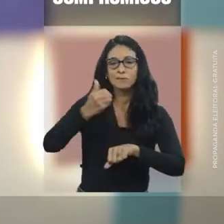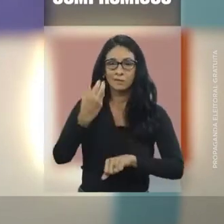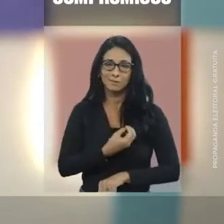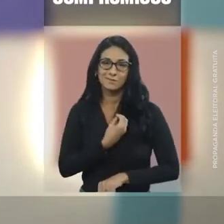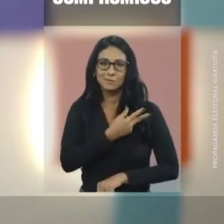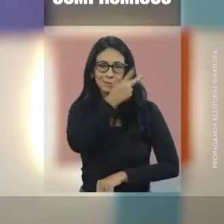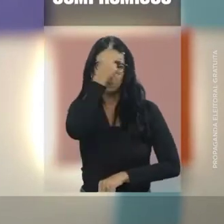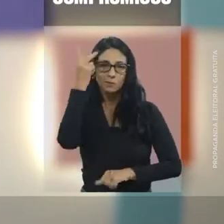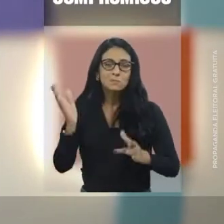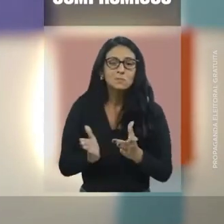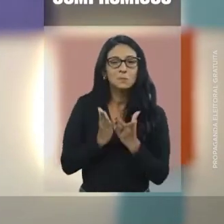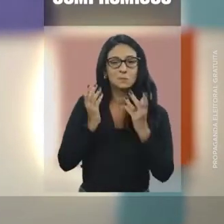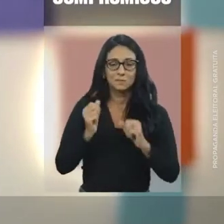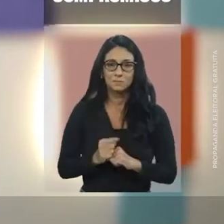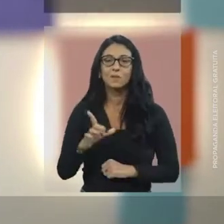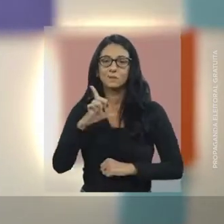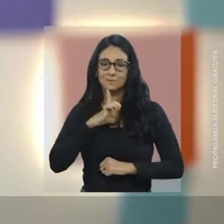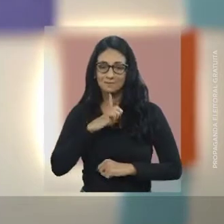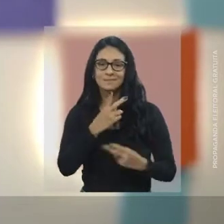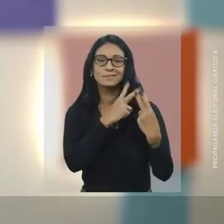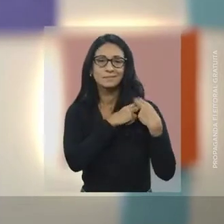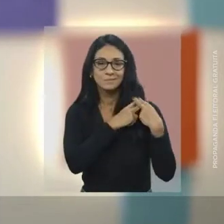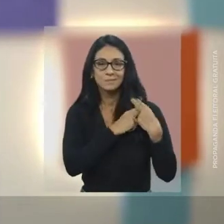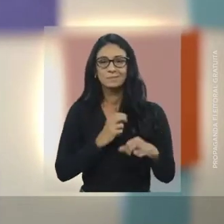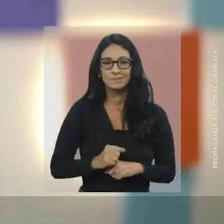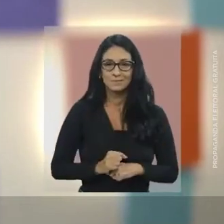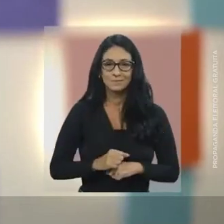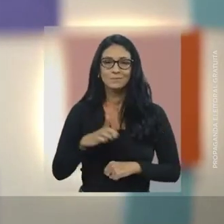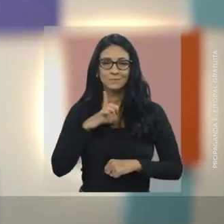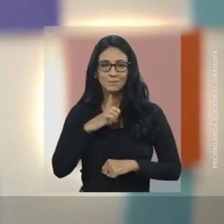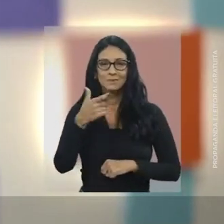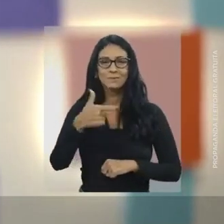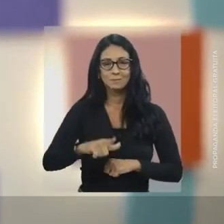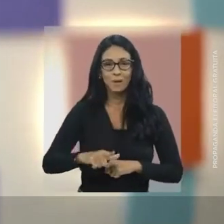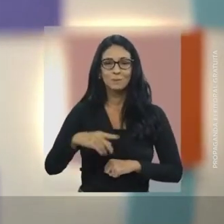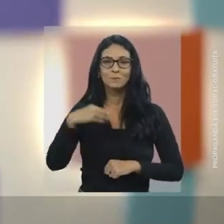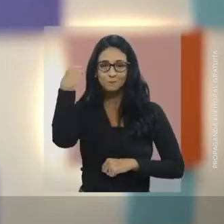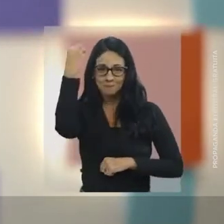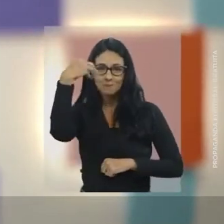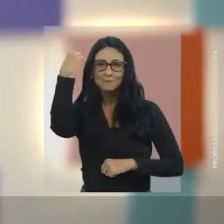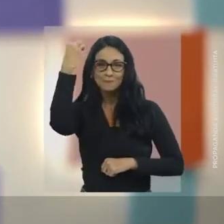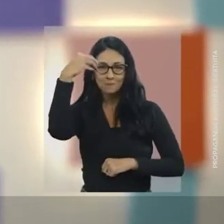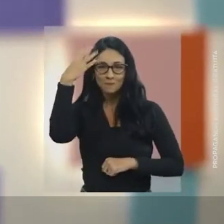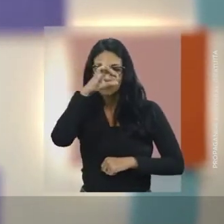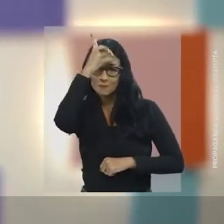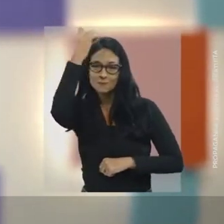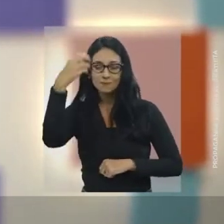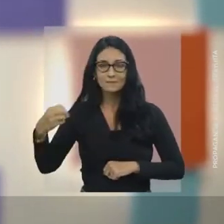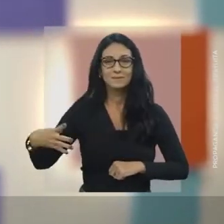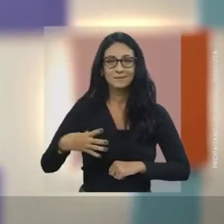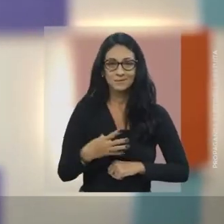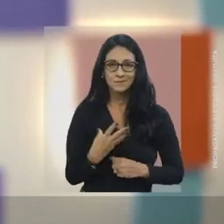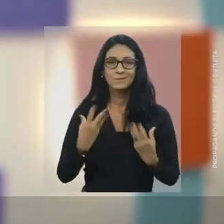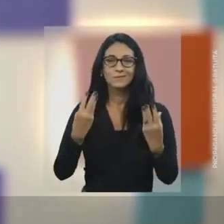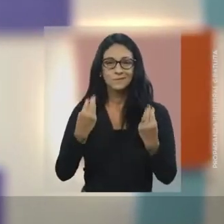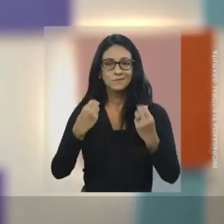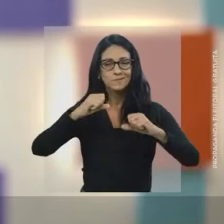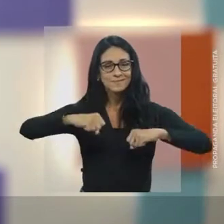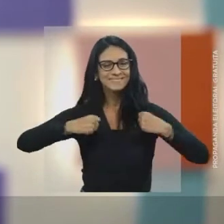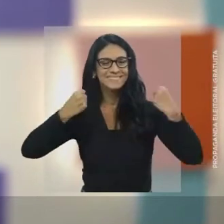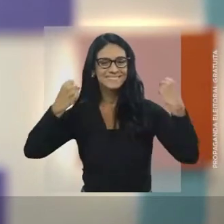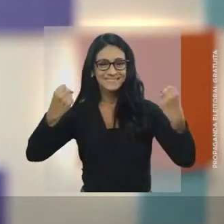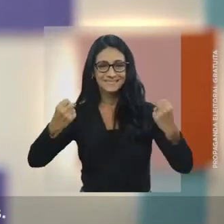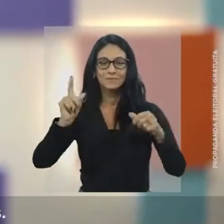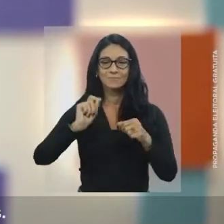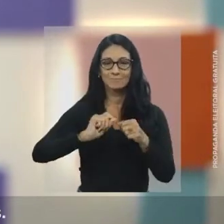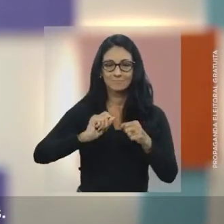vida dos mais carentes. Eu tenho esse compromisso. Tenho também experiência, ideias novas e muita